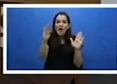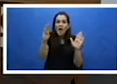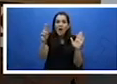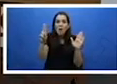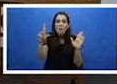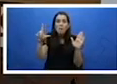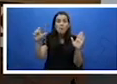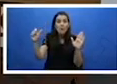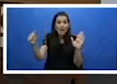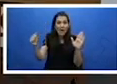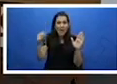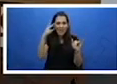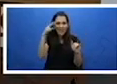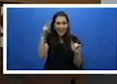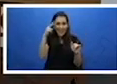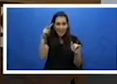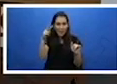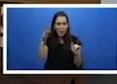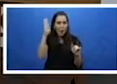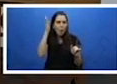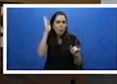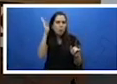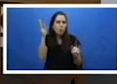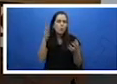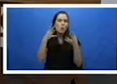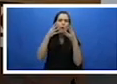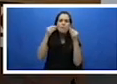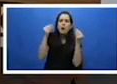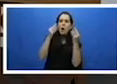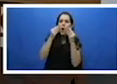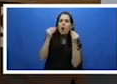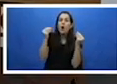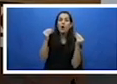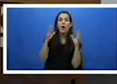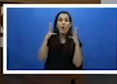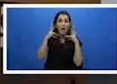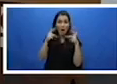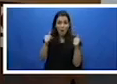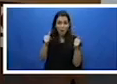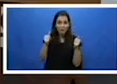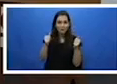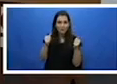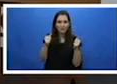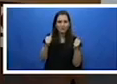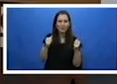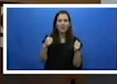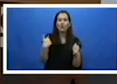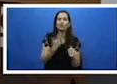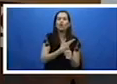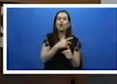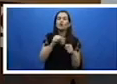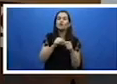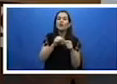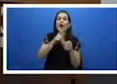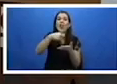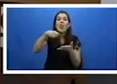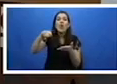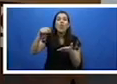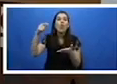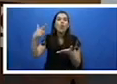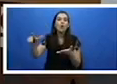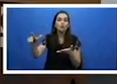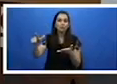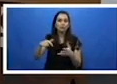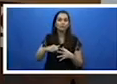Raposa? Então, se lembram, né, da aula passada. Nós vamos, como se nós fôssemos reescrever essa fábula,